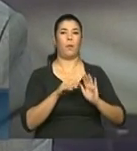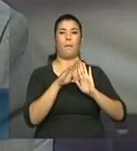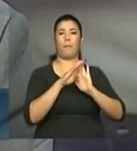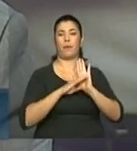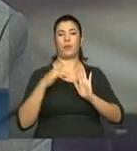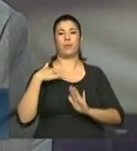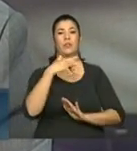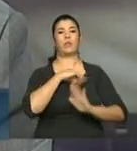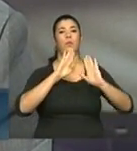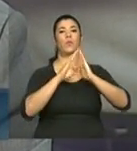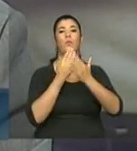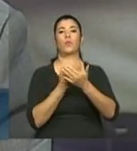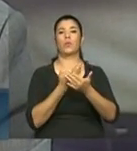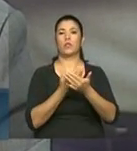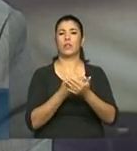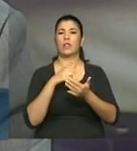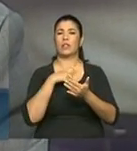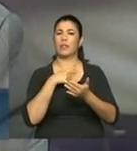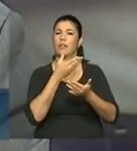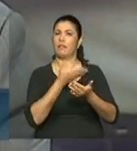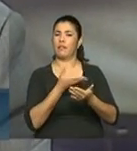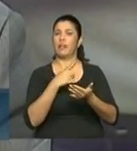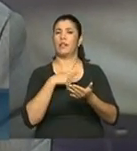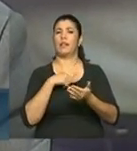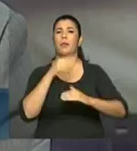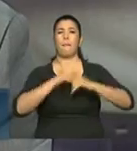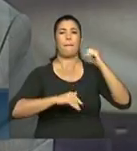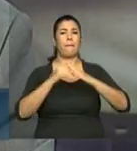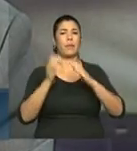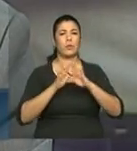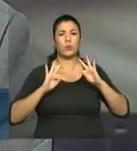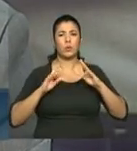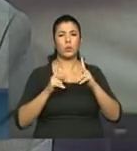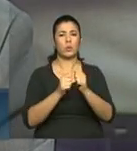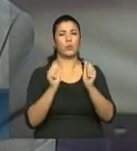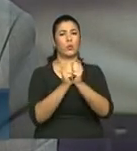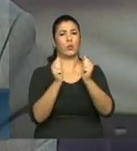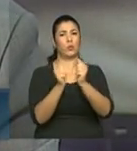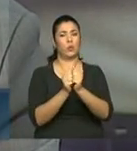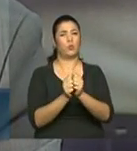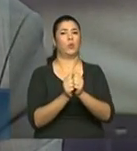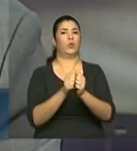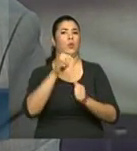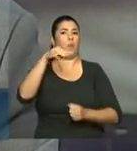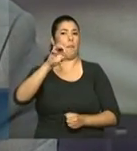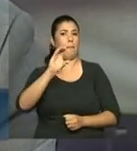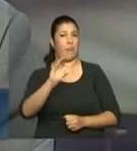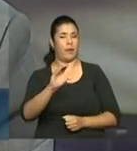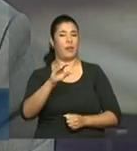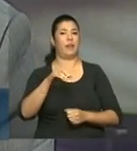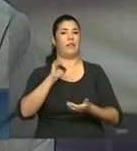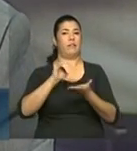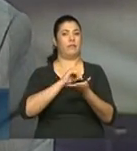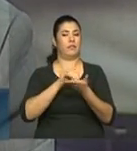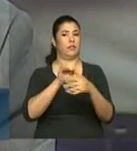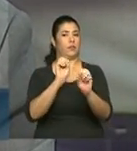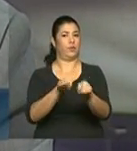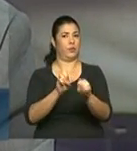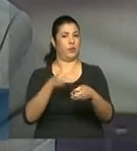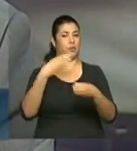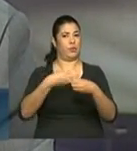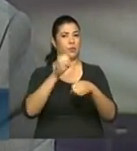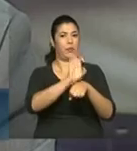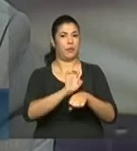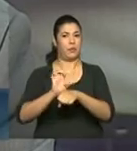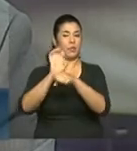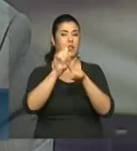Escola, tantas ações que nós precisamos compatibilizar, tanto com o Ministério da Educação, com as secretarias estaduais e municipais de educação, o momento